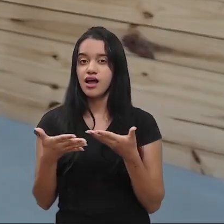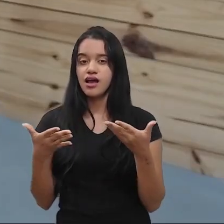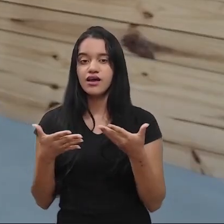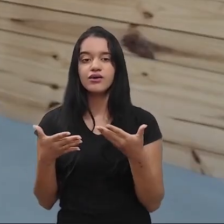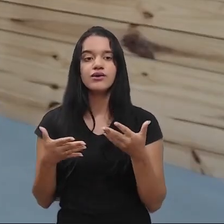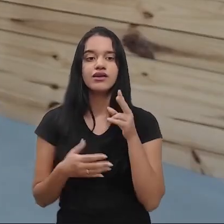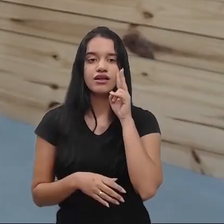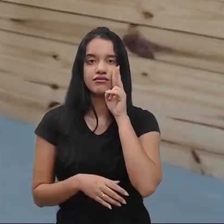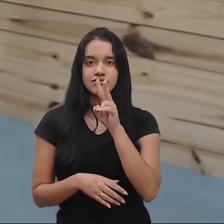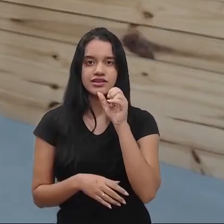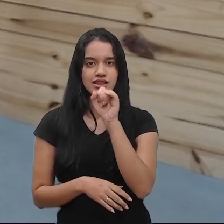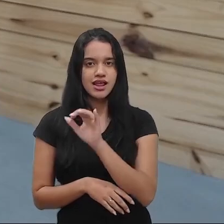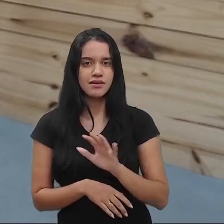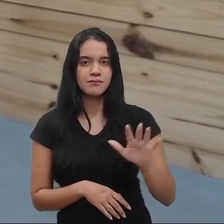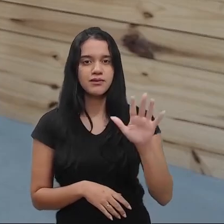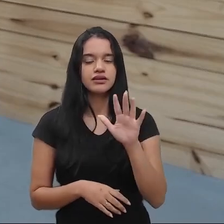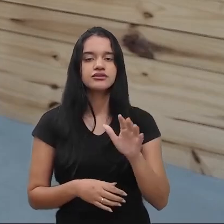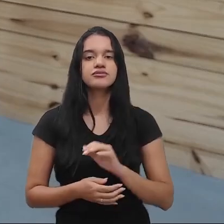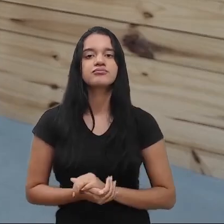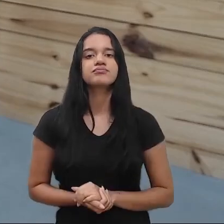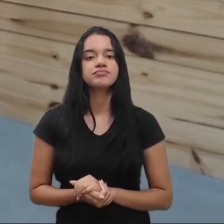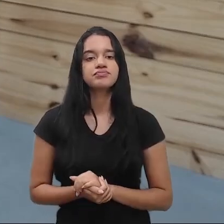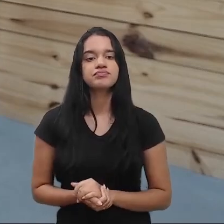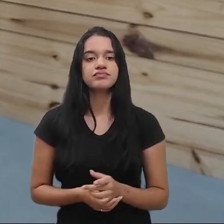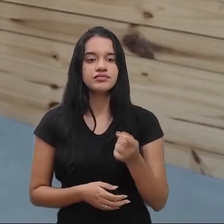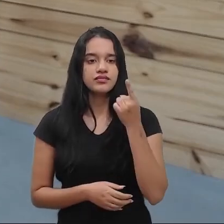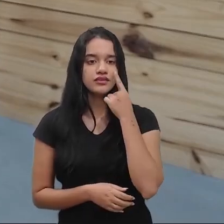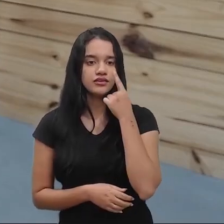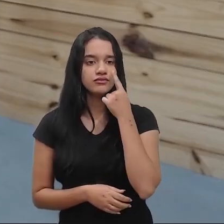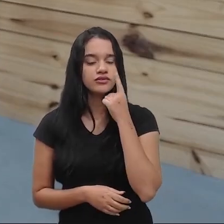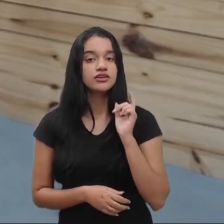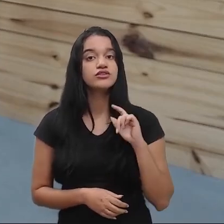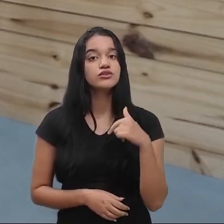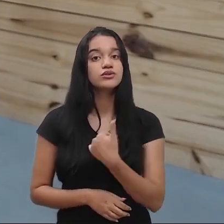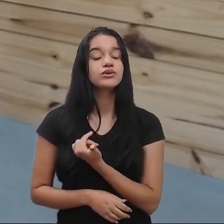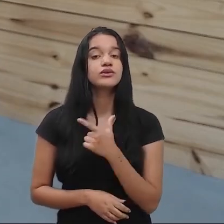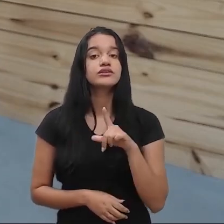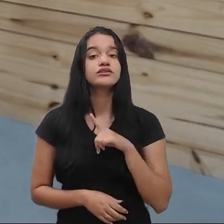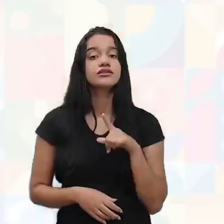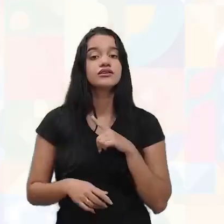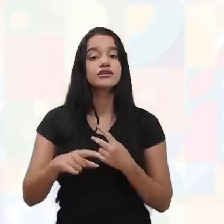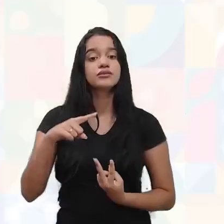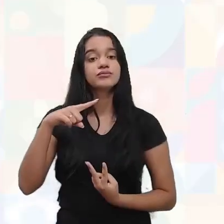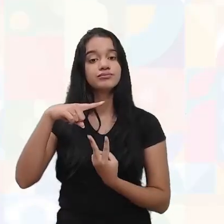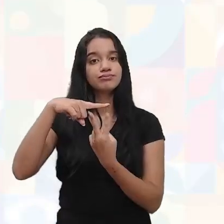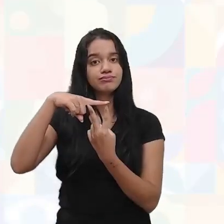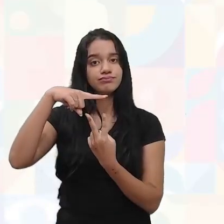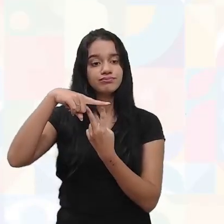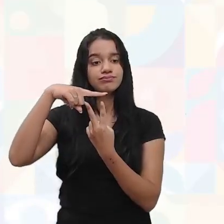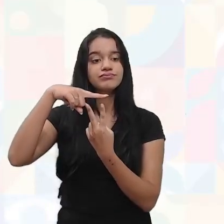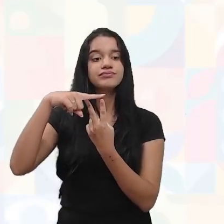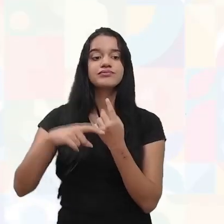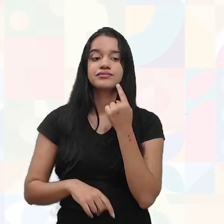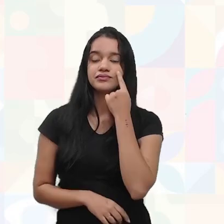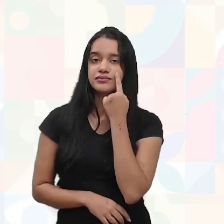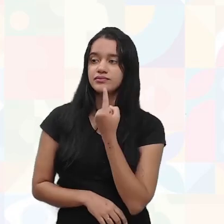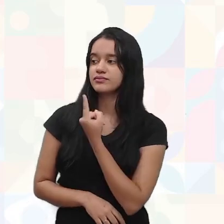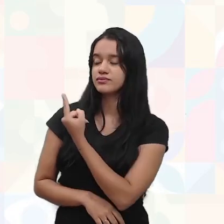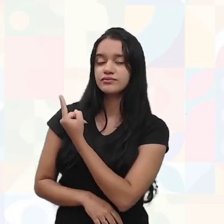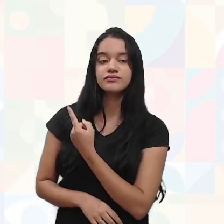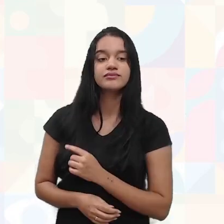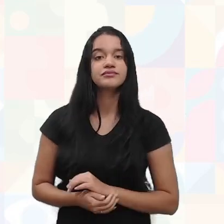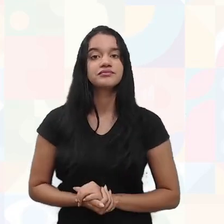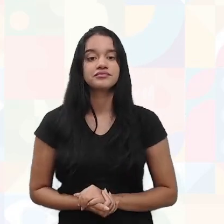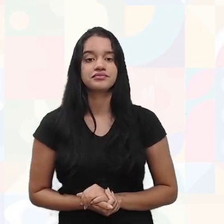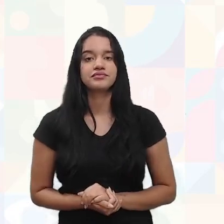figura a seguir. Veja, aqui nós temos a pirâmide invertida, que indica as medidas